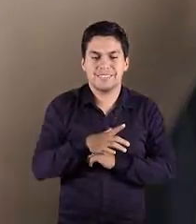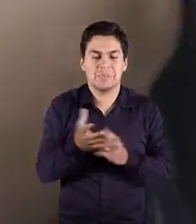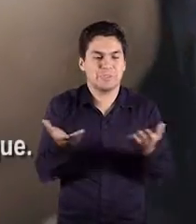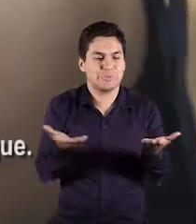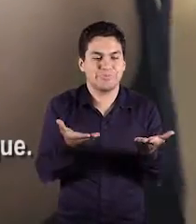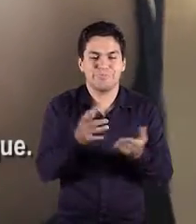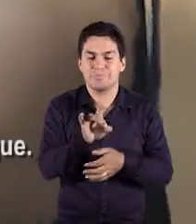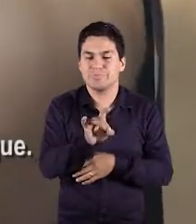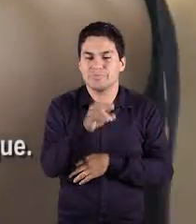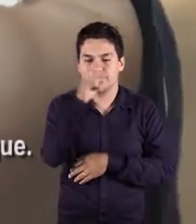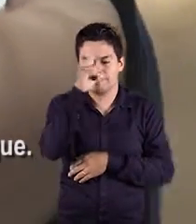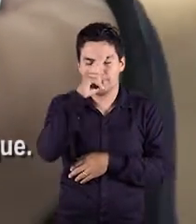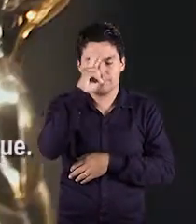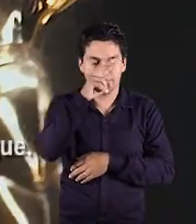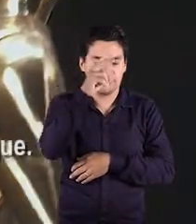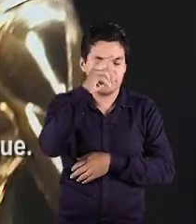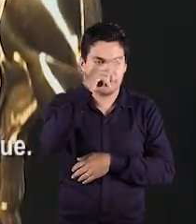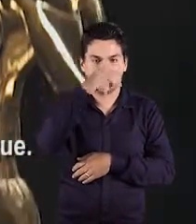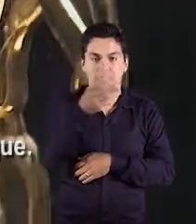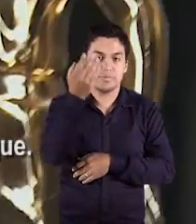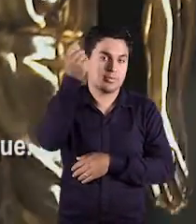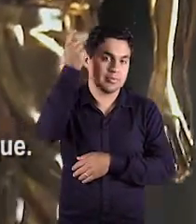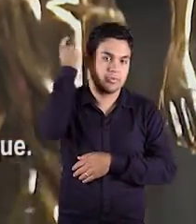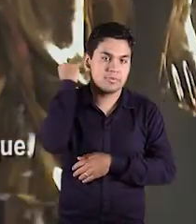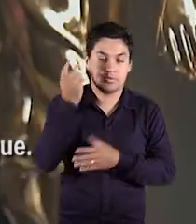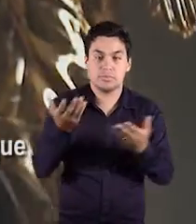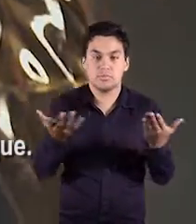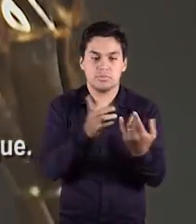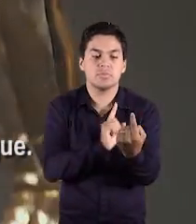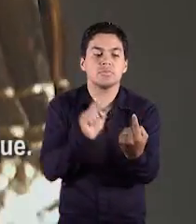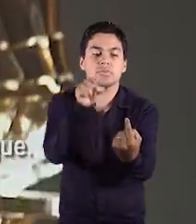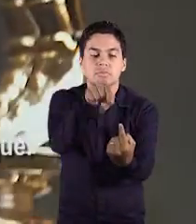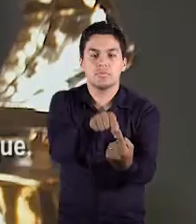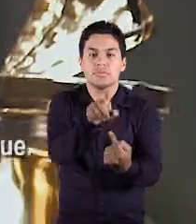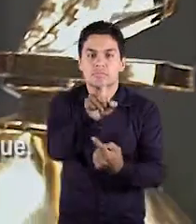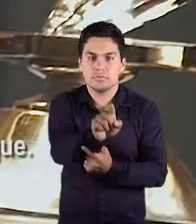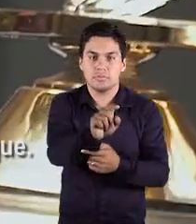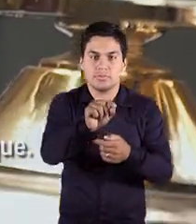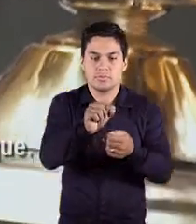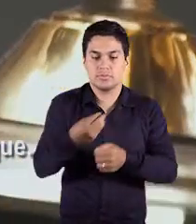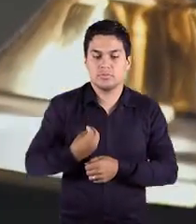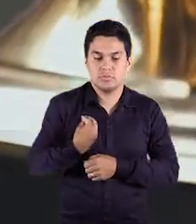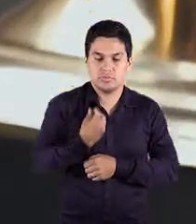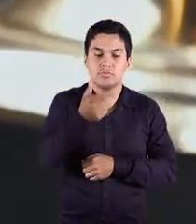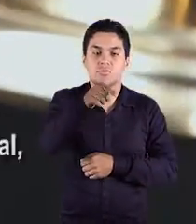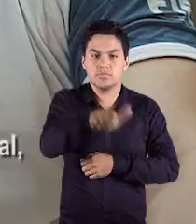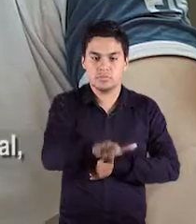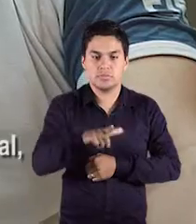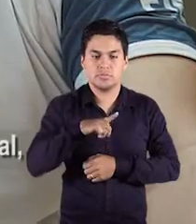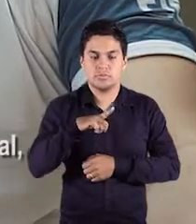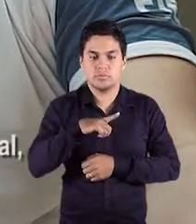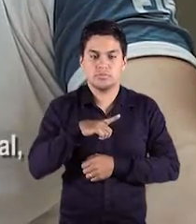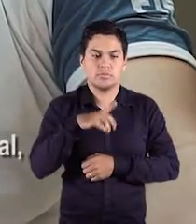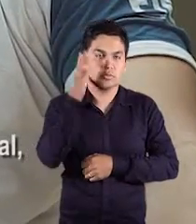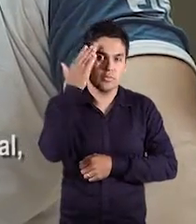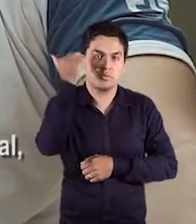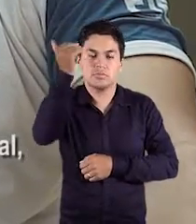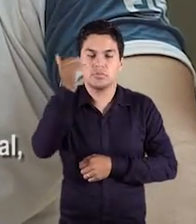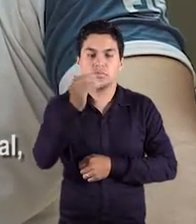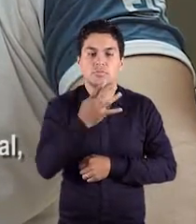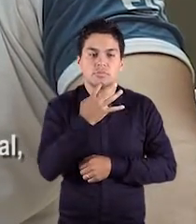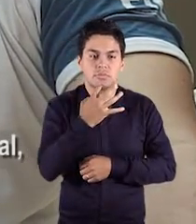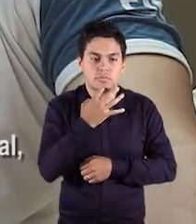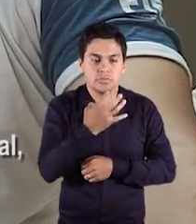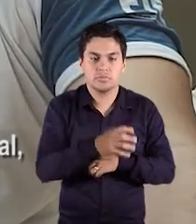lembrança. Nosso objetivo é fazer com que nossos atletas voltem a ter destaque. Dourados é uma cidade que já